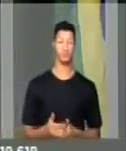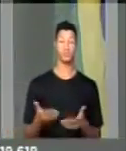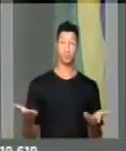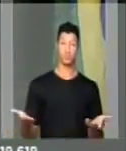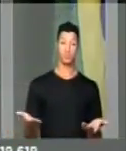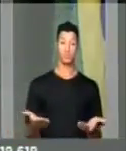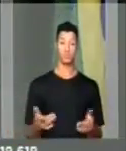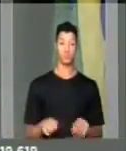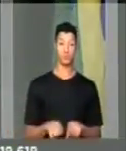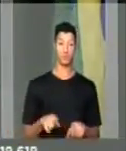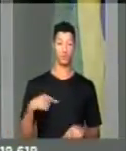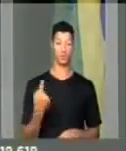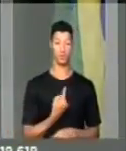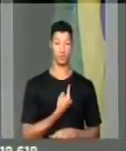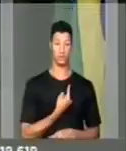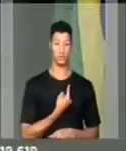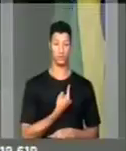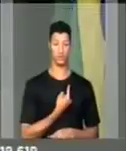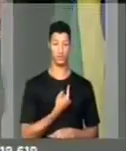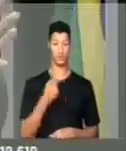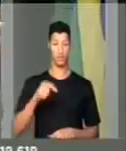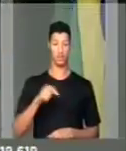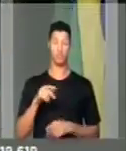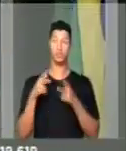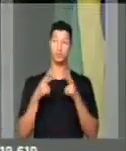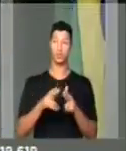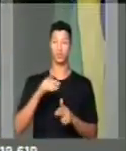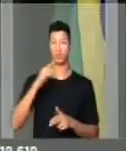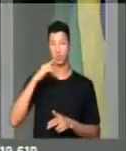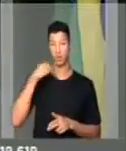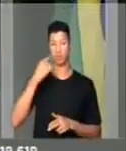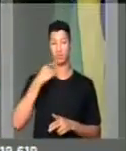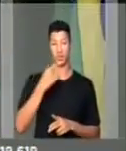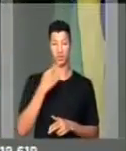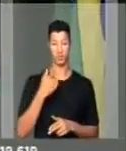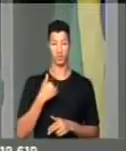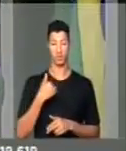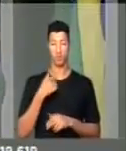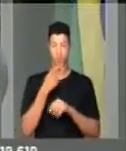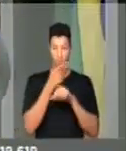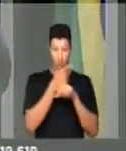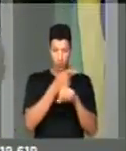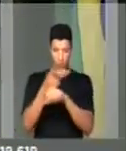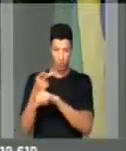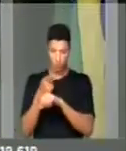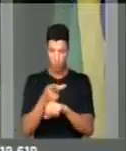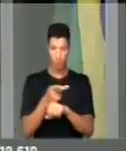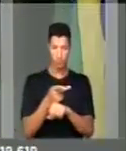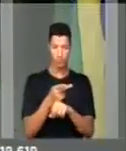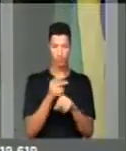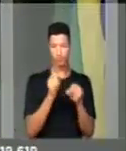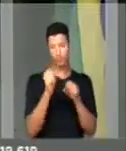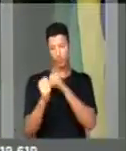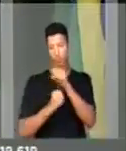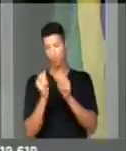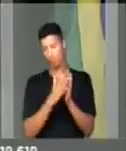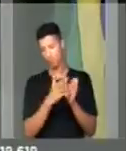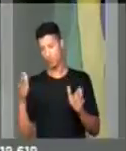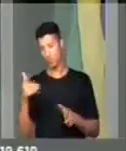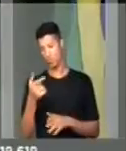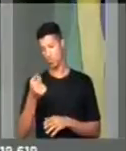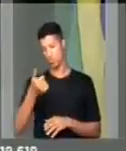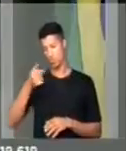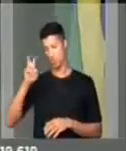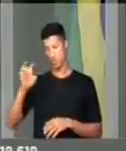E nós, aqui como deputados, eu procurei, nesse ano todo de